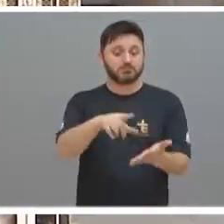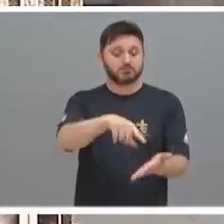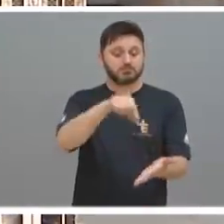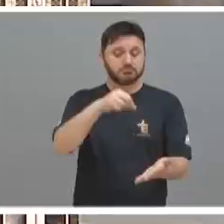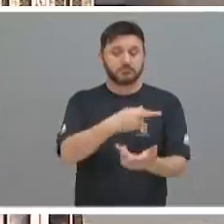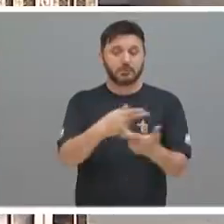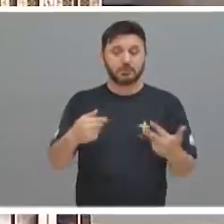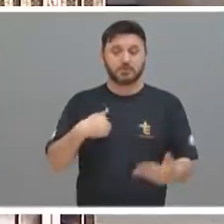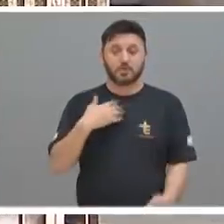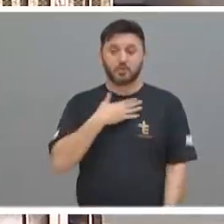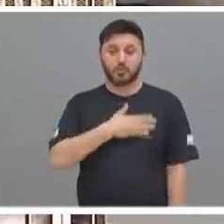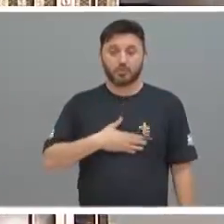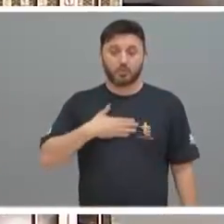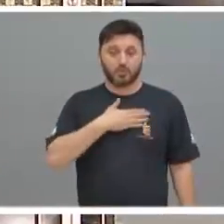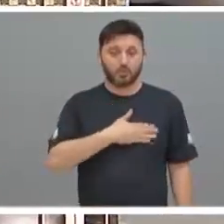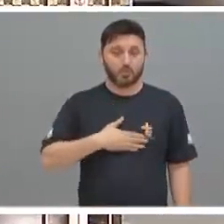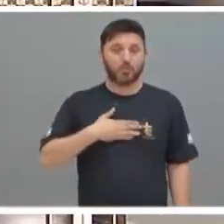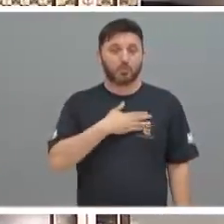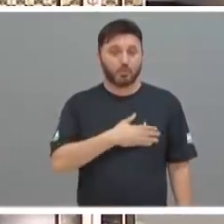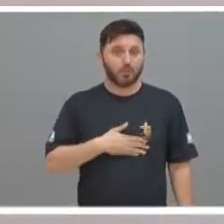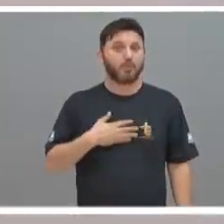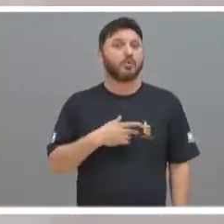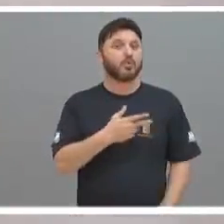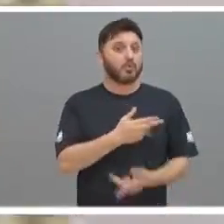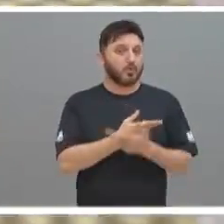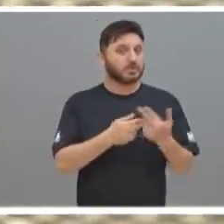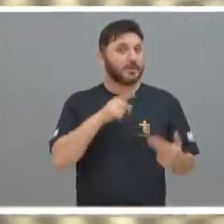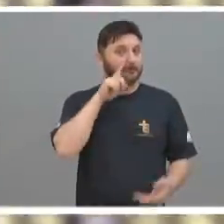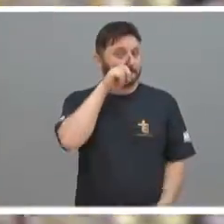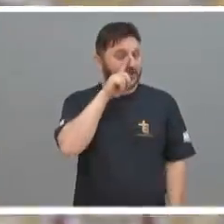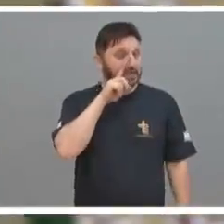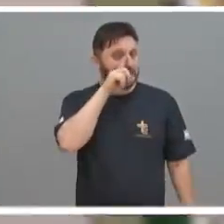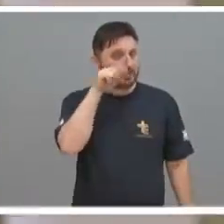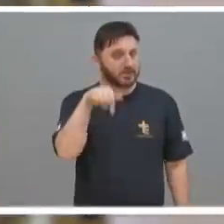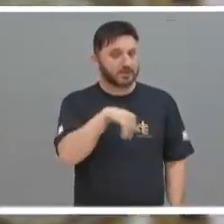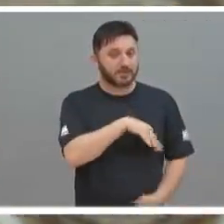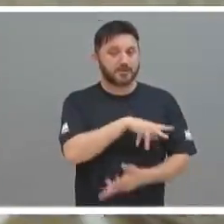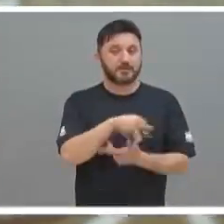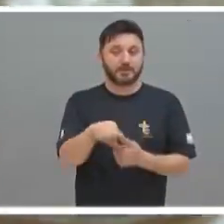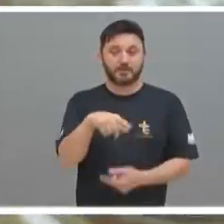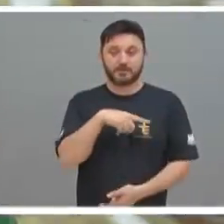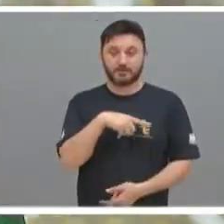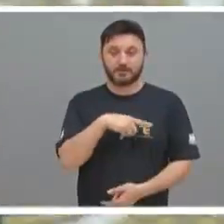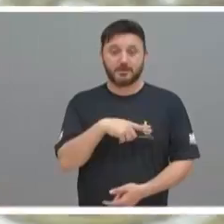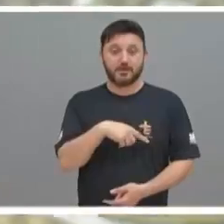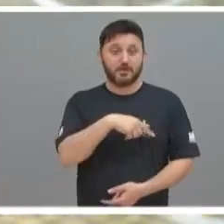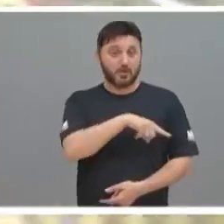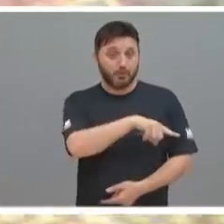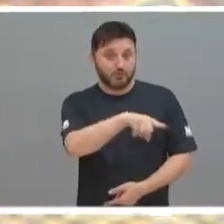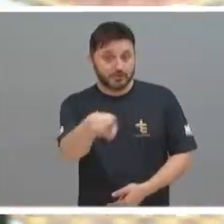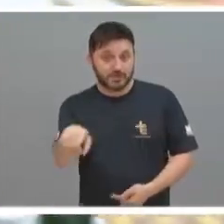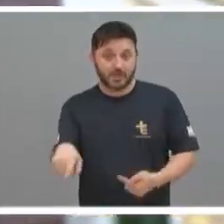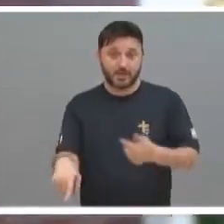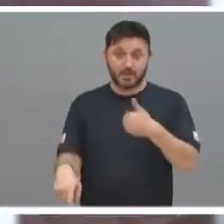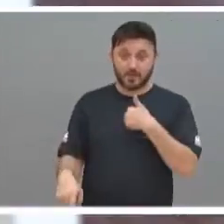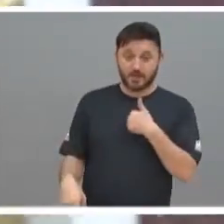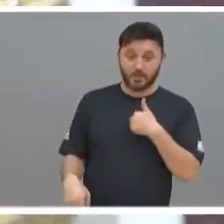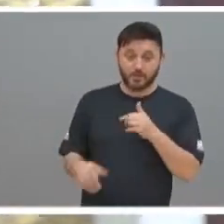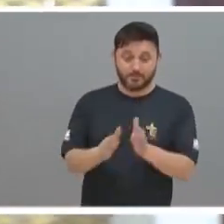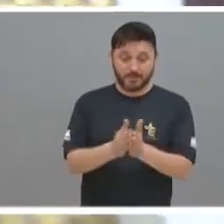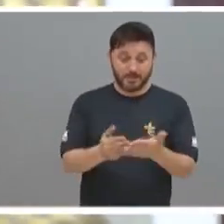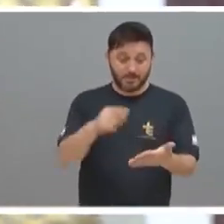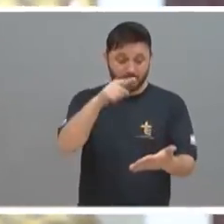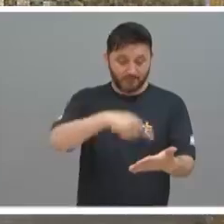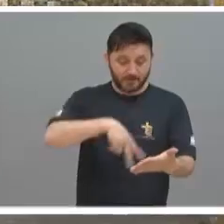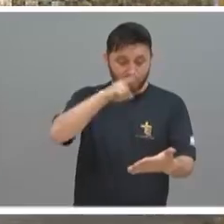Gente, se tem uma coisa perigosa é isso, você e eu, só pegarmos na palavra. Eu estava